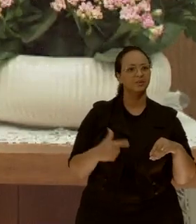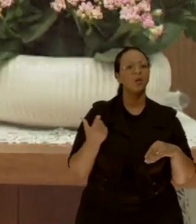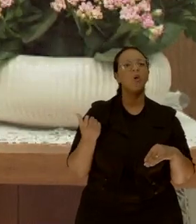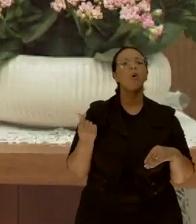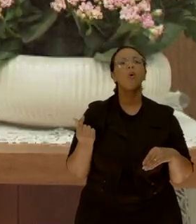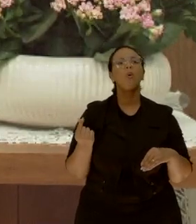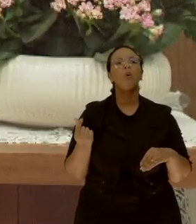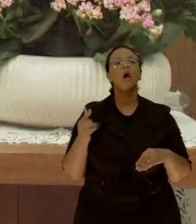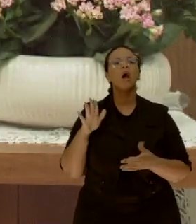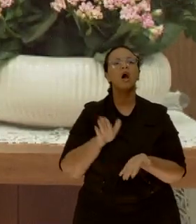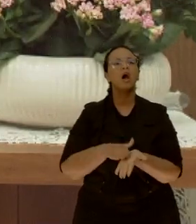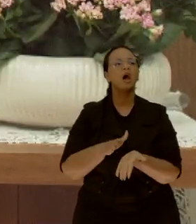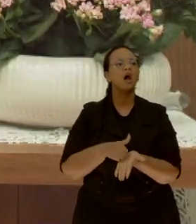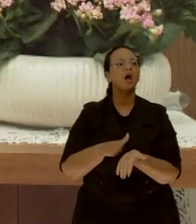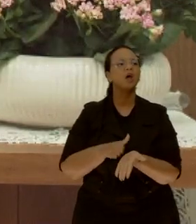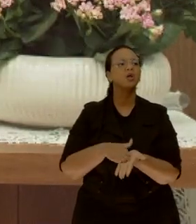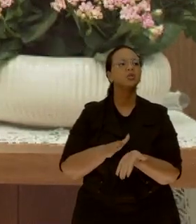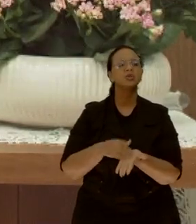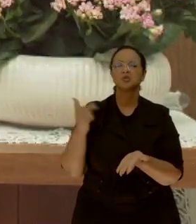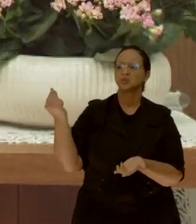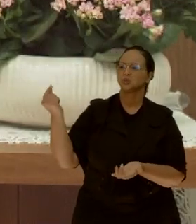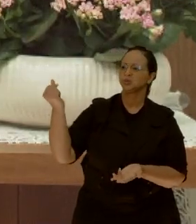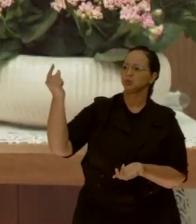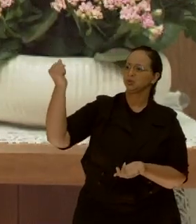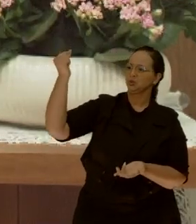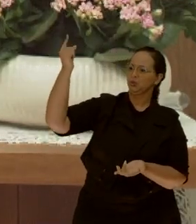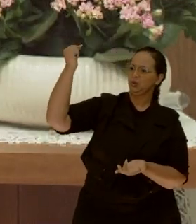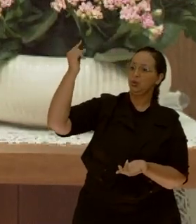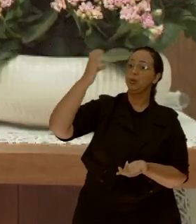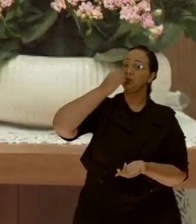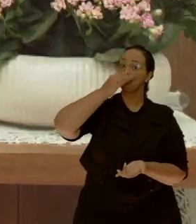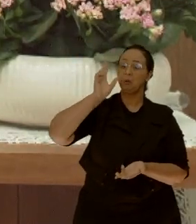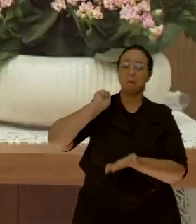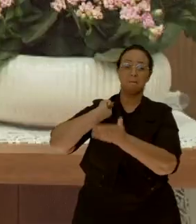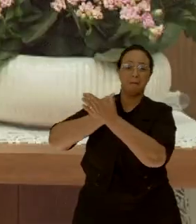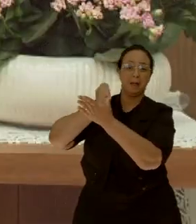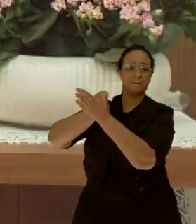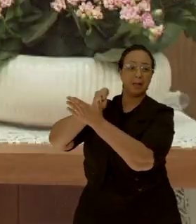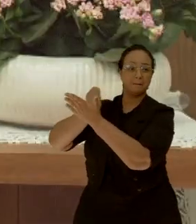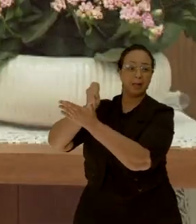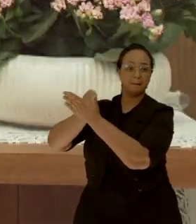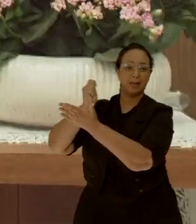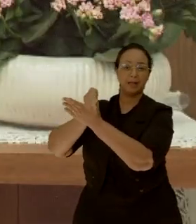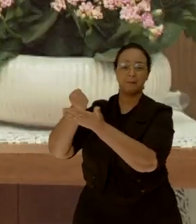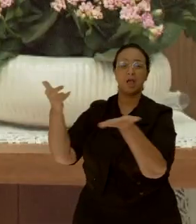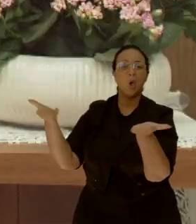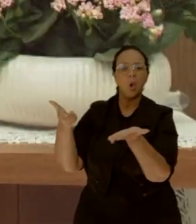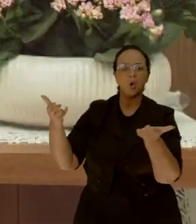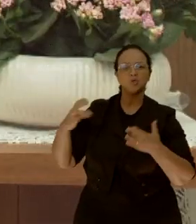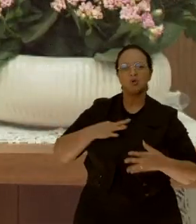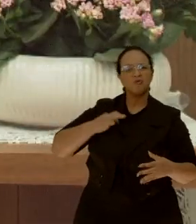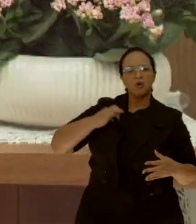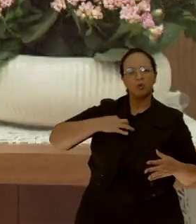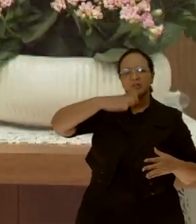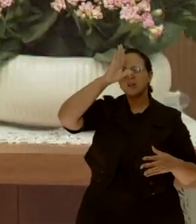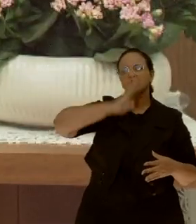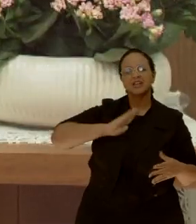recebe, lá você recebeu uma fortuna. Ainda bem que pagaram tanto a ele, que ele hoje não precisa de receber